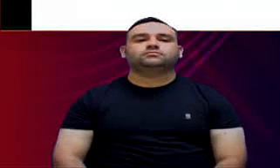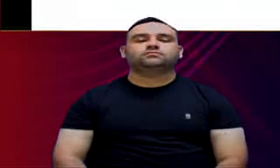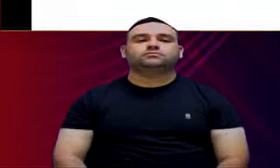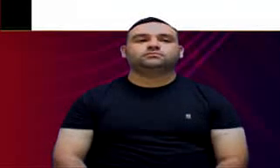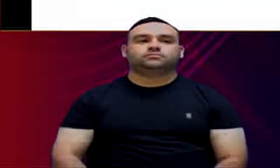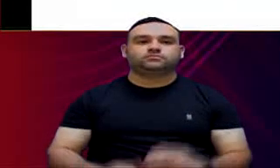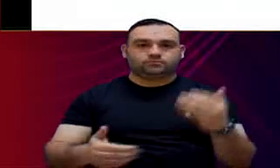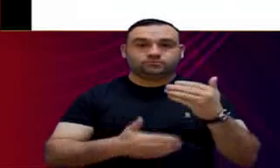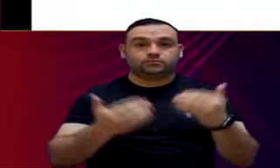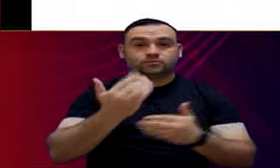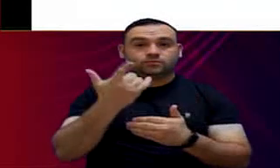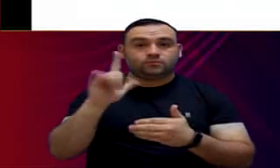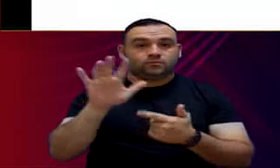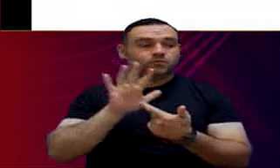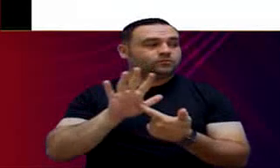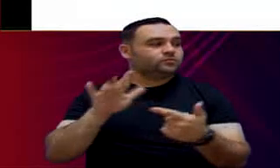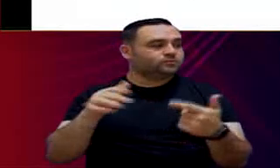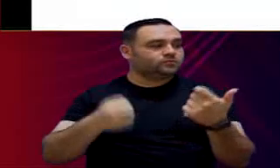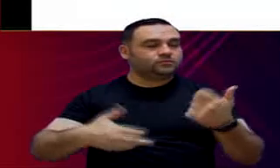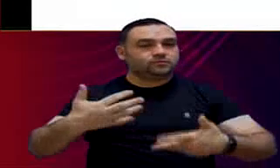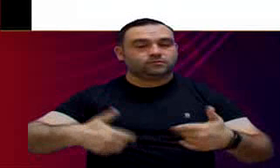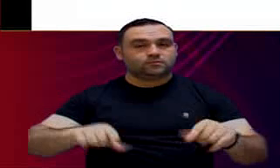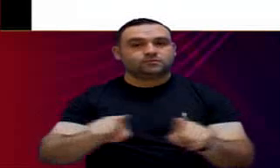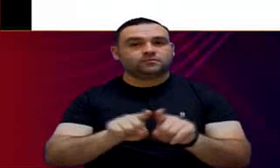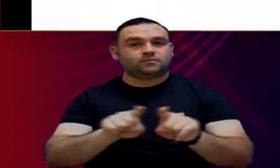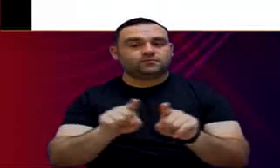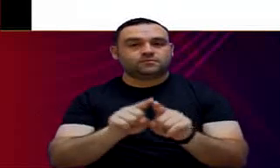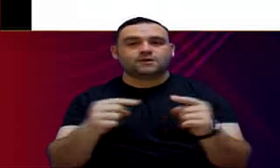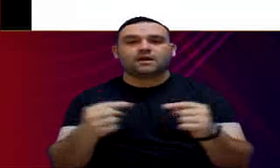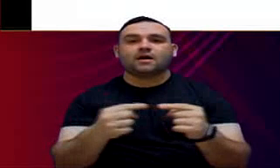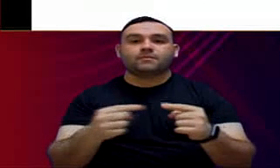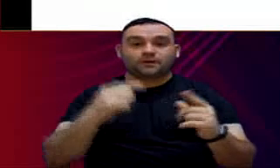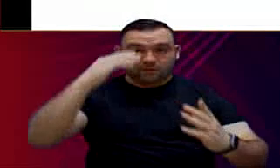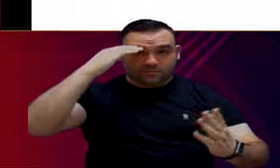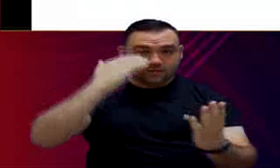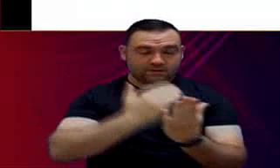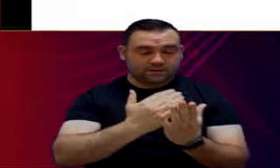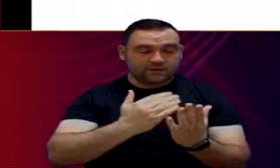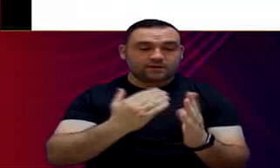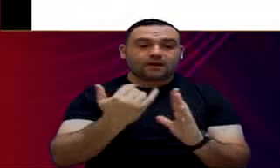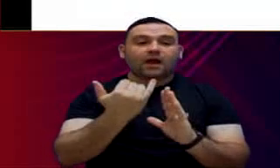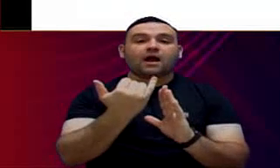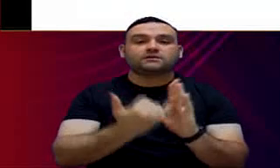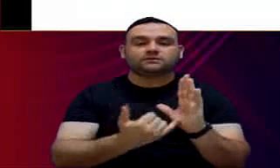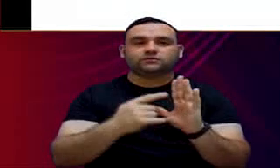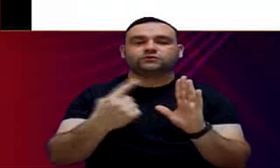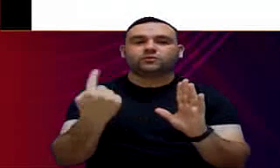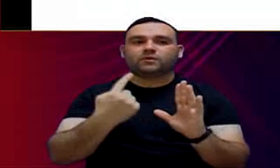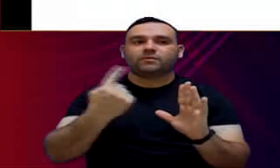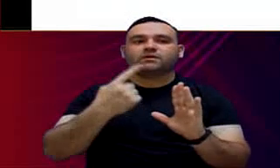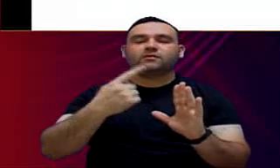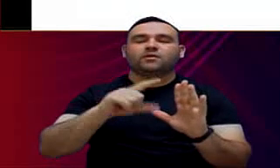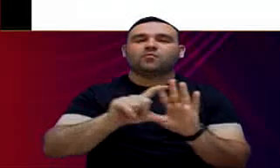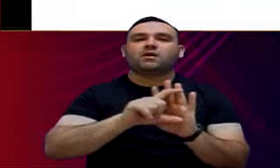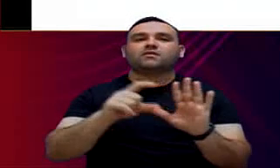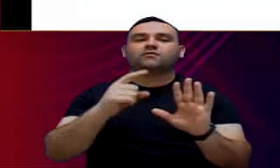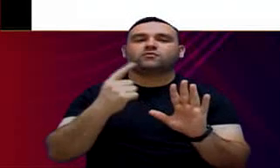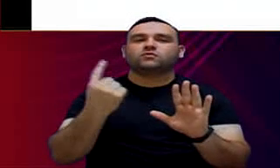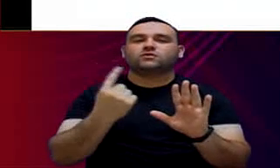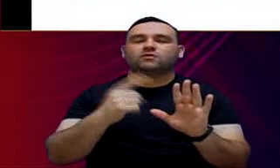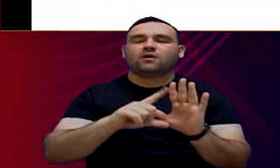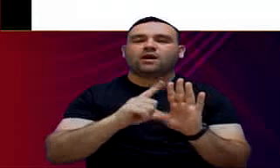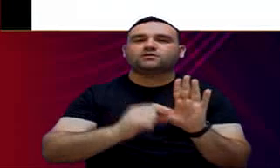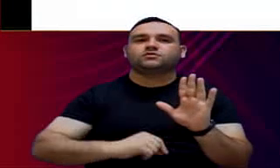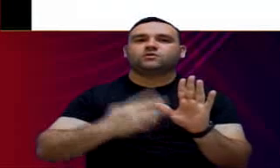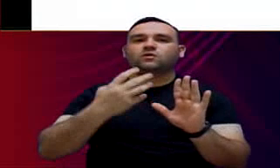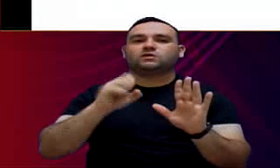próximo quadro a gente trouxe aqui em relação ao comprimento ao inciso primeiro do parágrafo único do artigo 48 da lei de